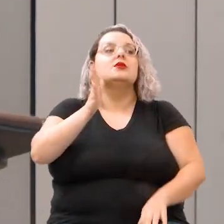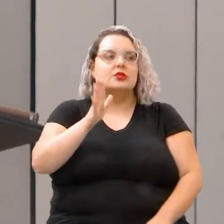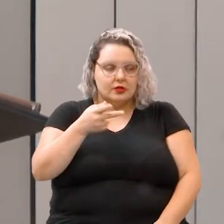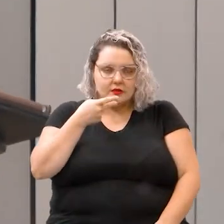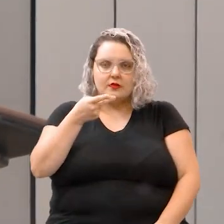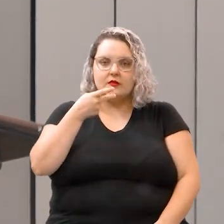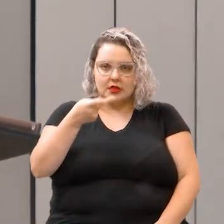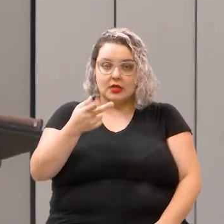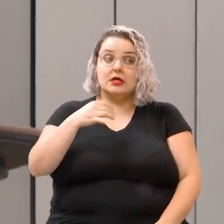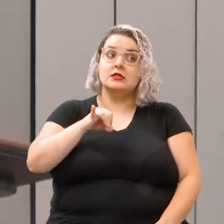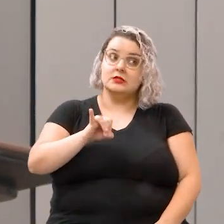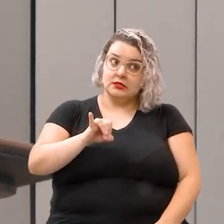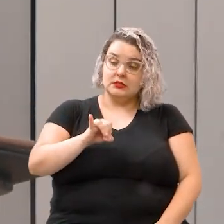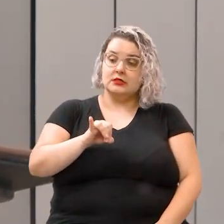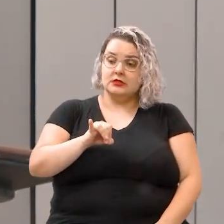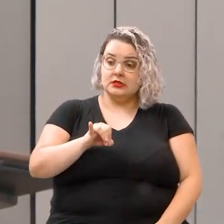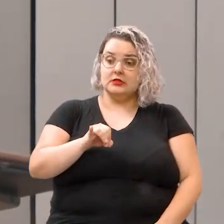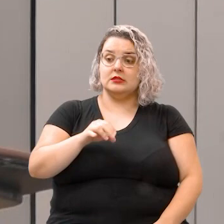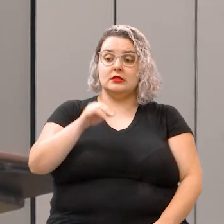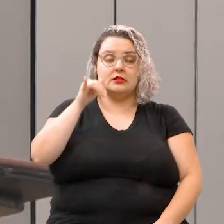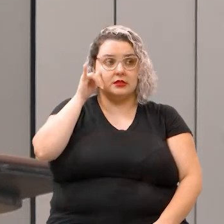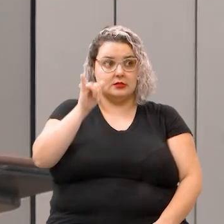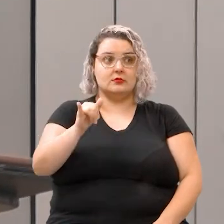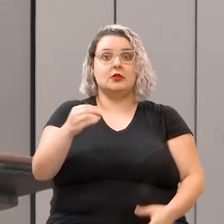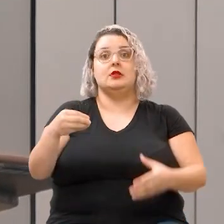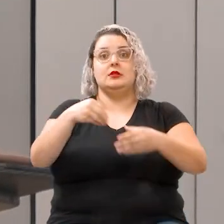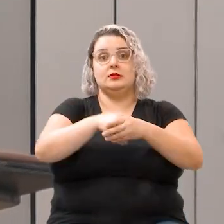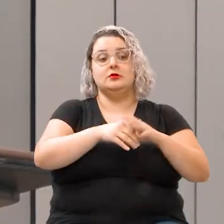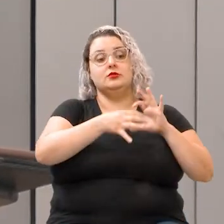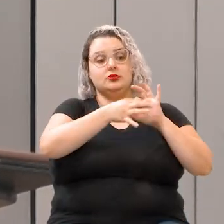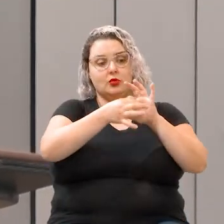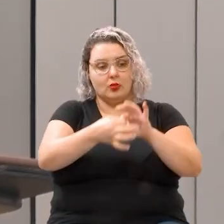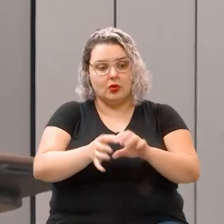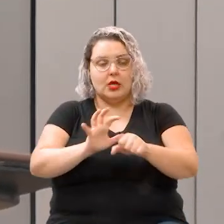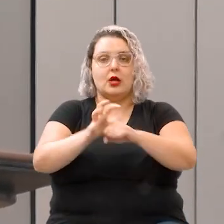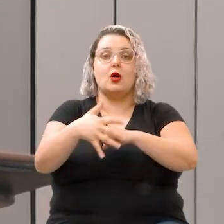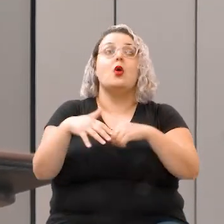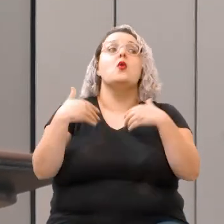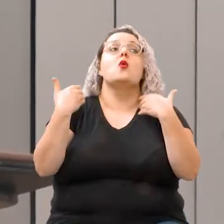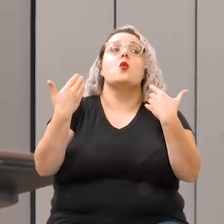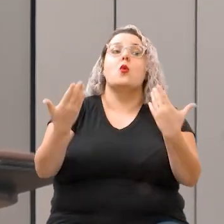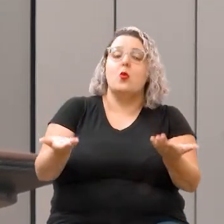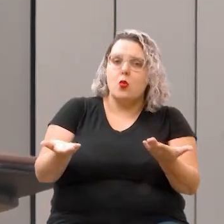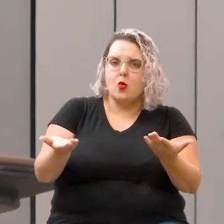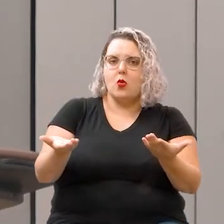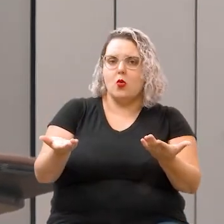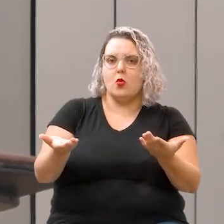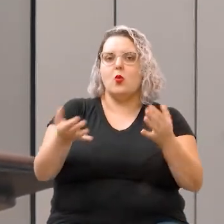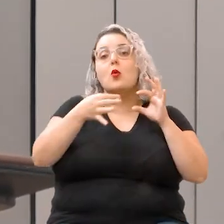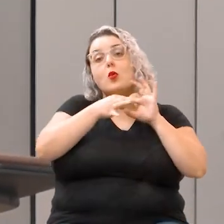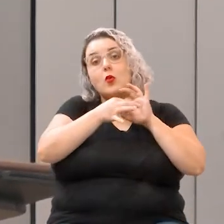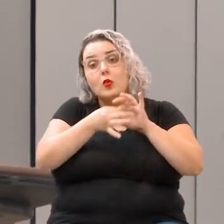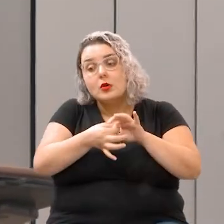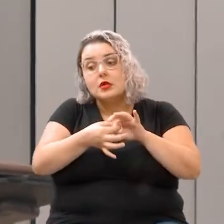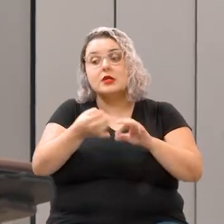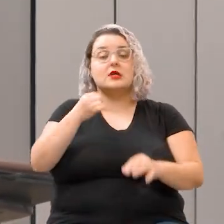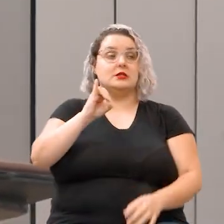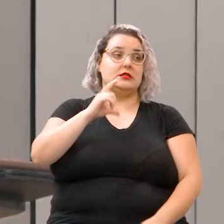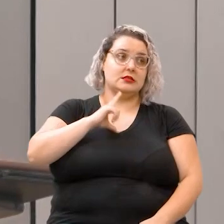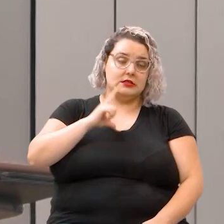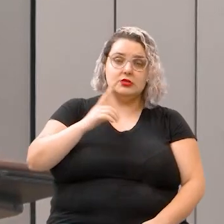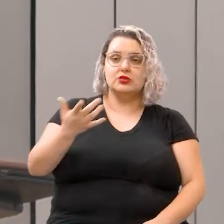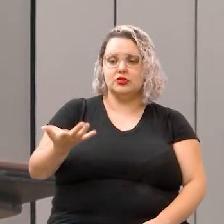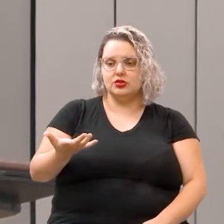não se também essa prevenção entrou naquele contexto, qual era o contexto e se